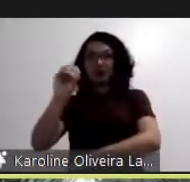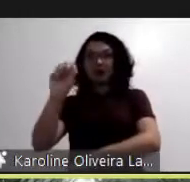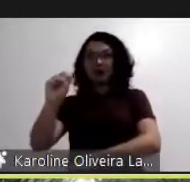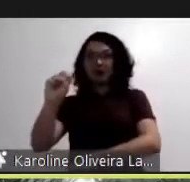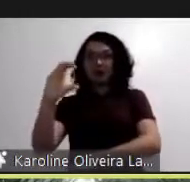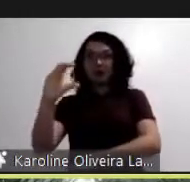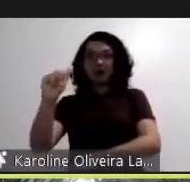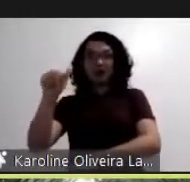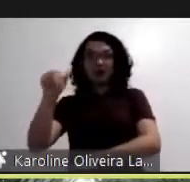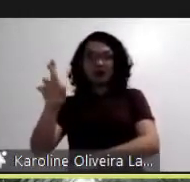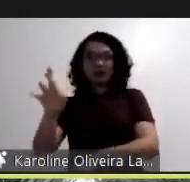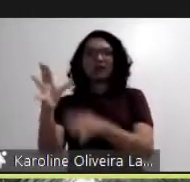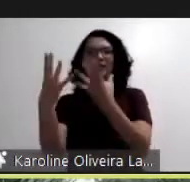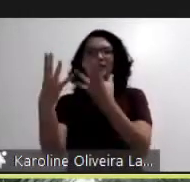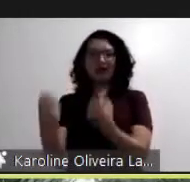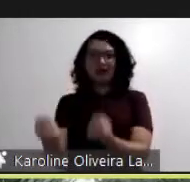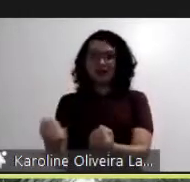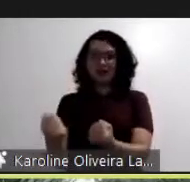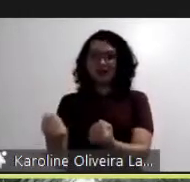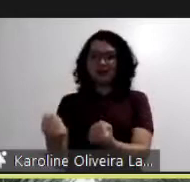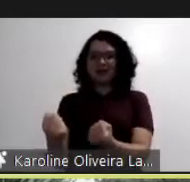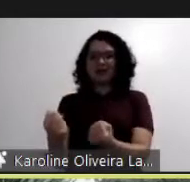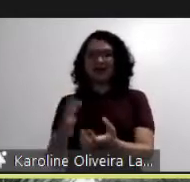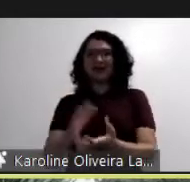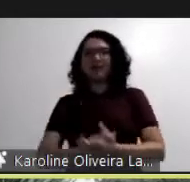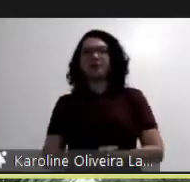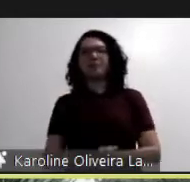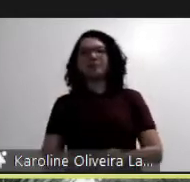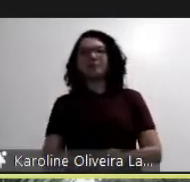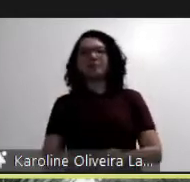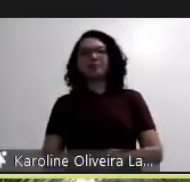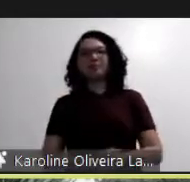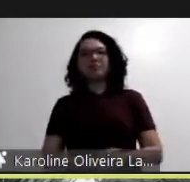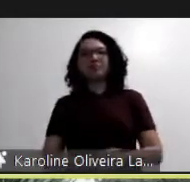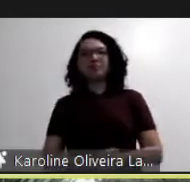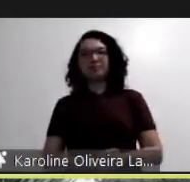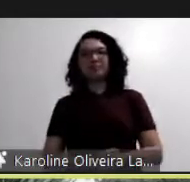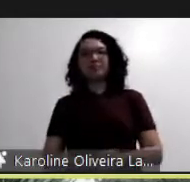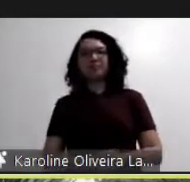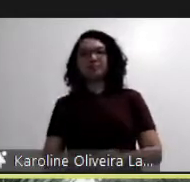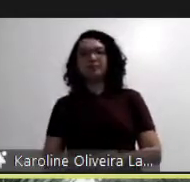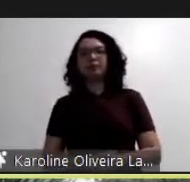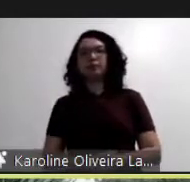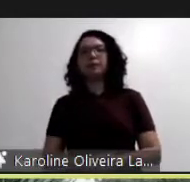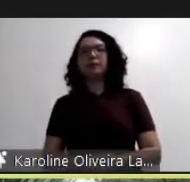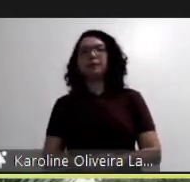está lá. Não é nem Le Corbusier, né, nem Niemeyer, mas o prédio está lá.